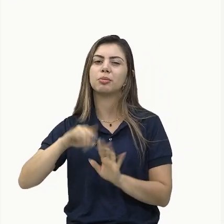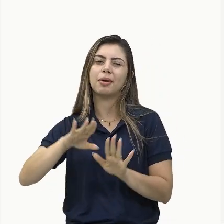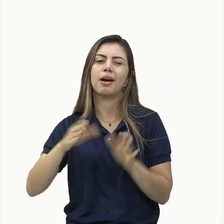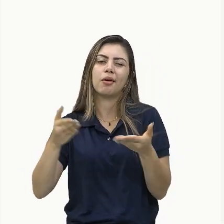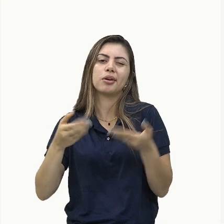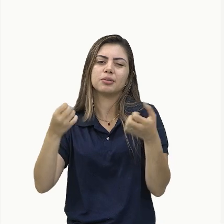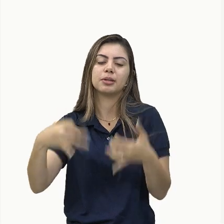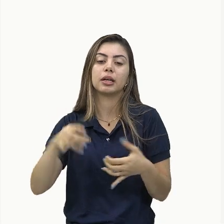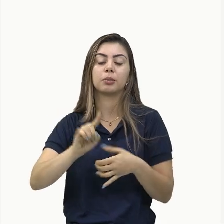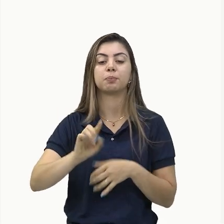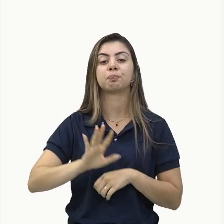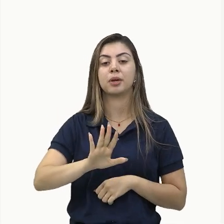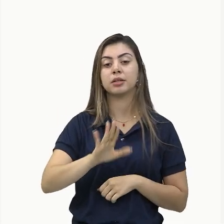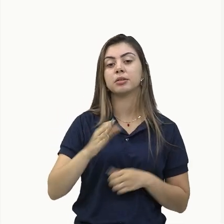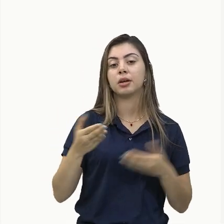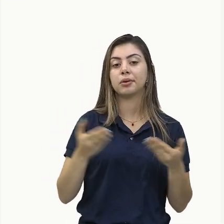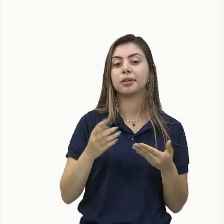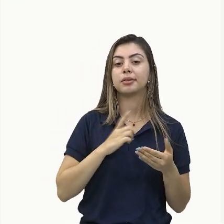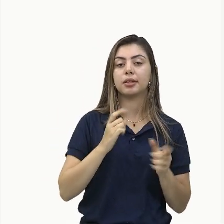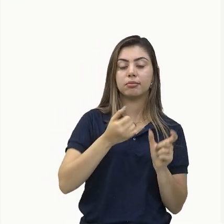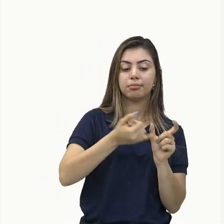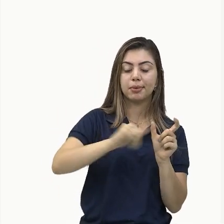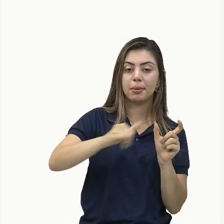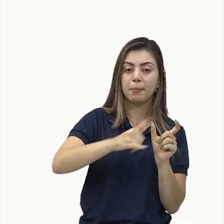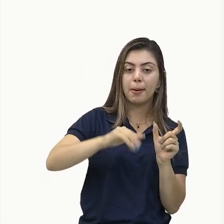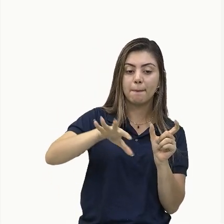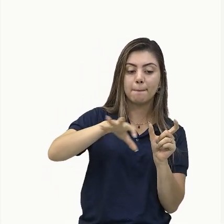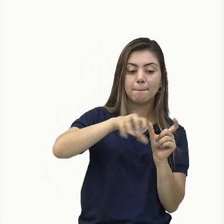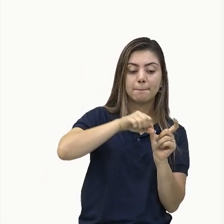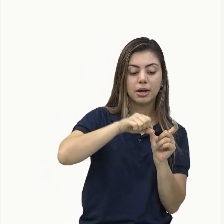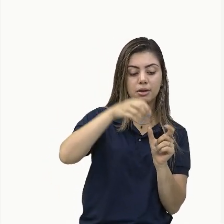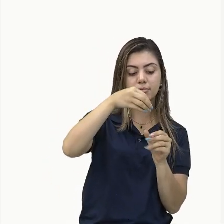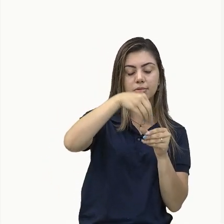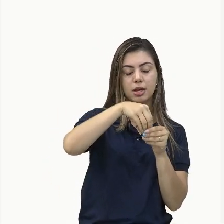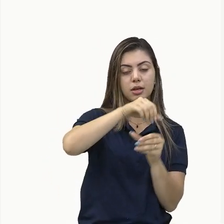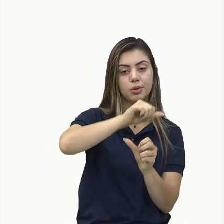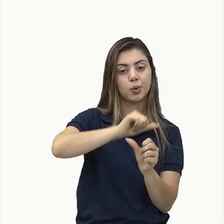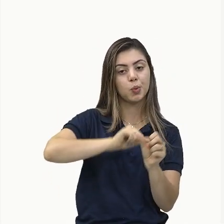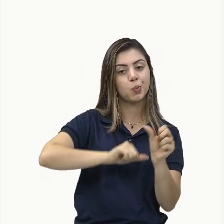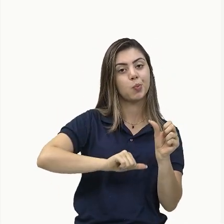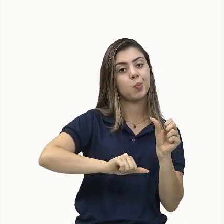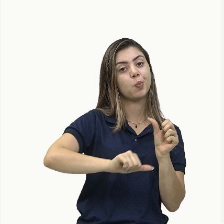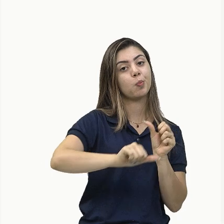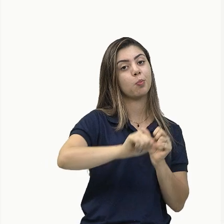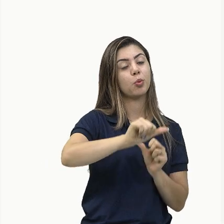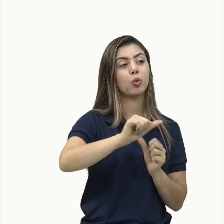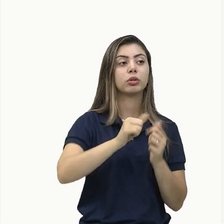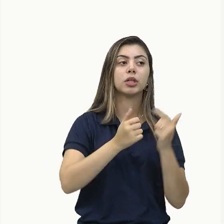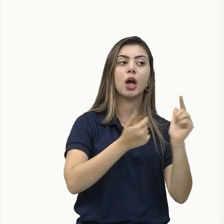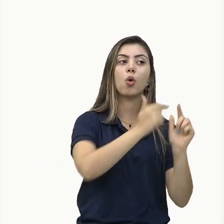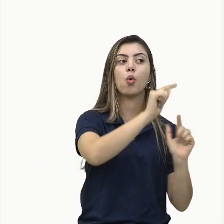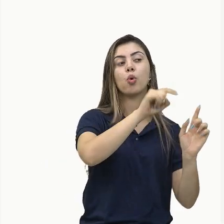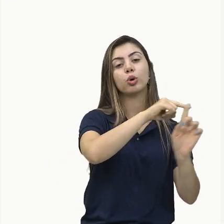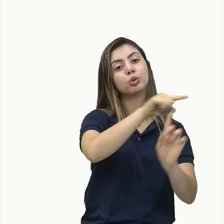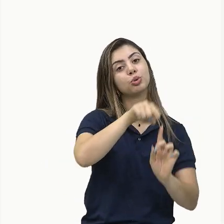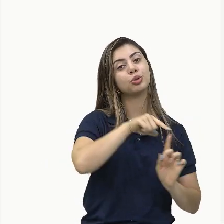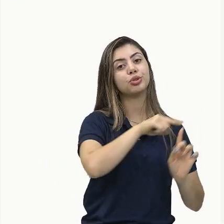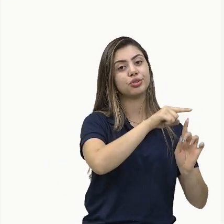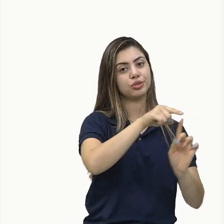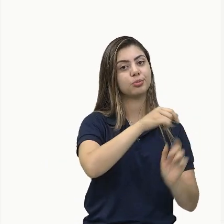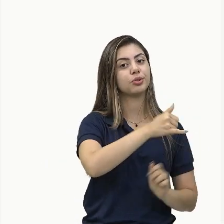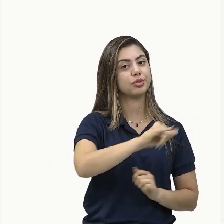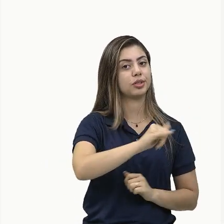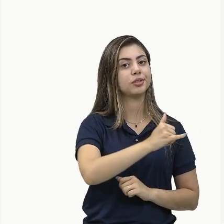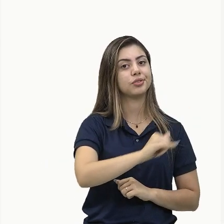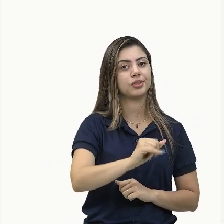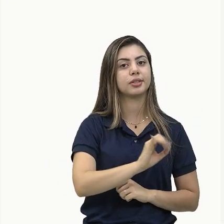você tem energia elétrica, eu tenho o aparelho e ela será transformada em outra modalidade de